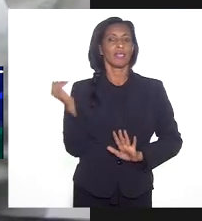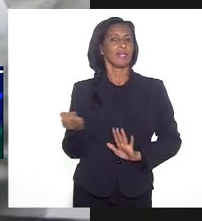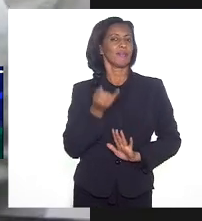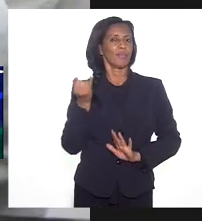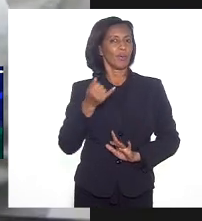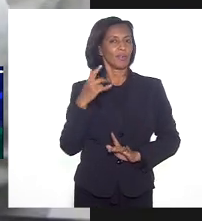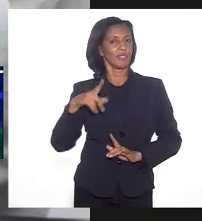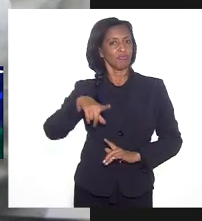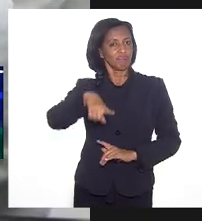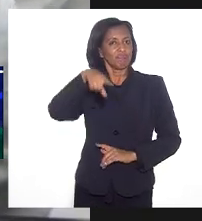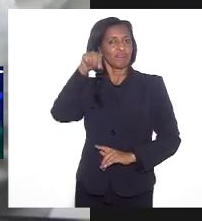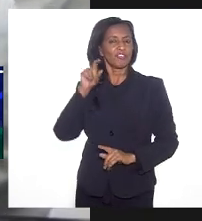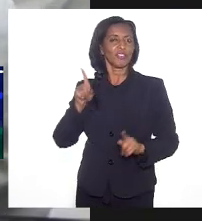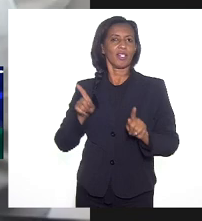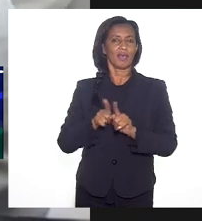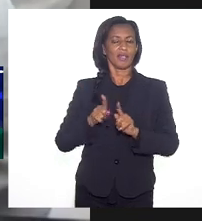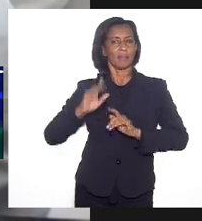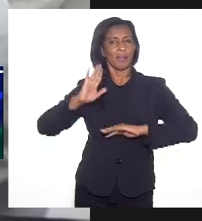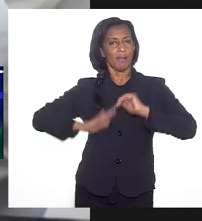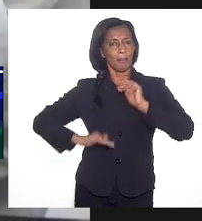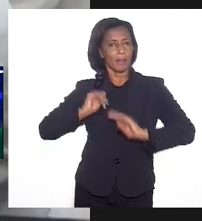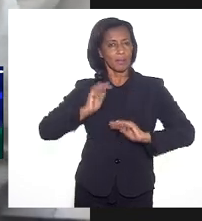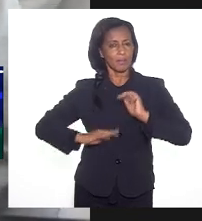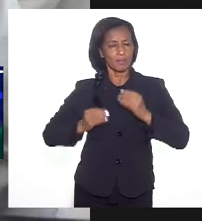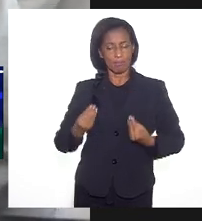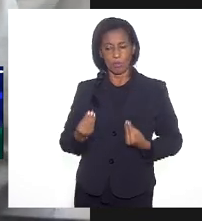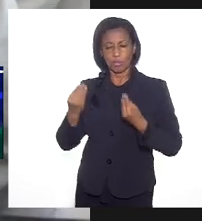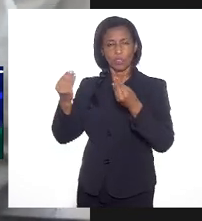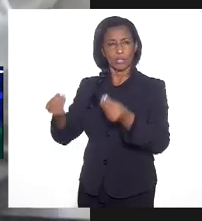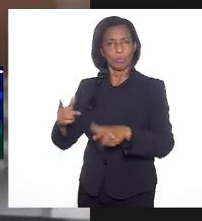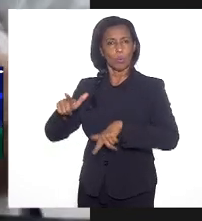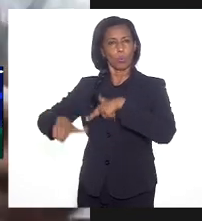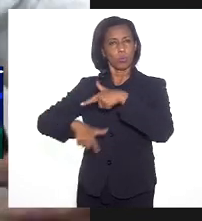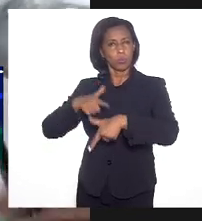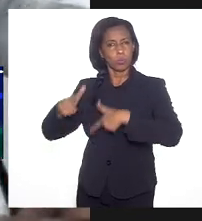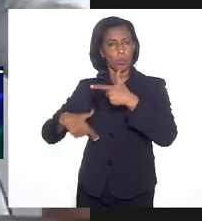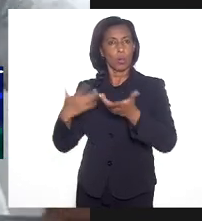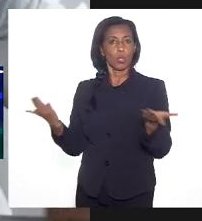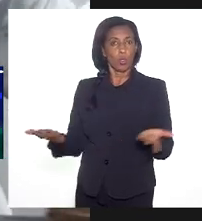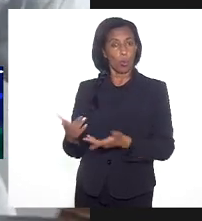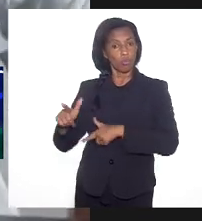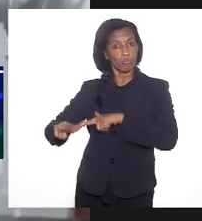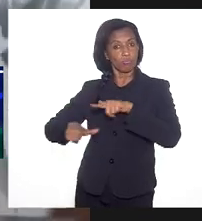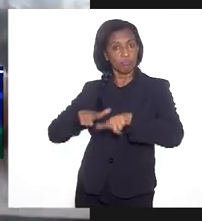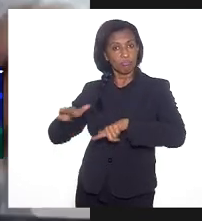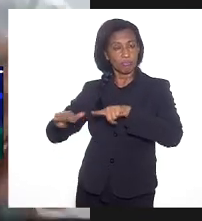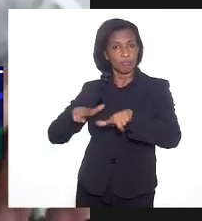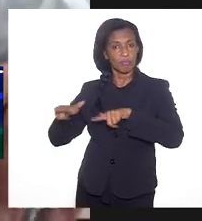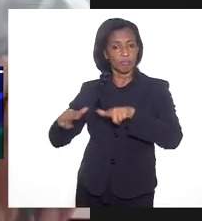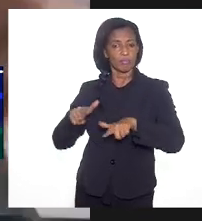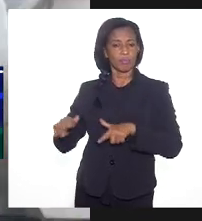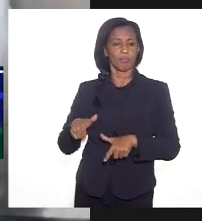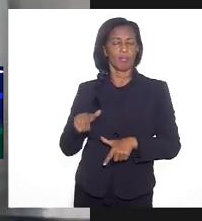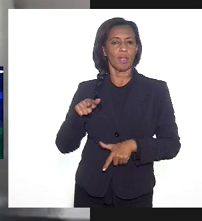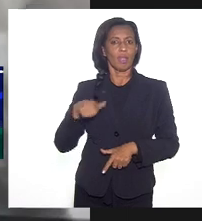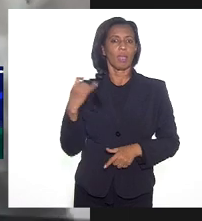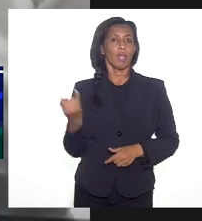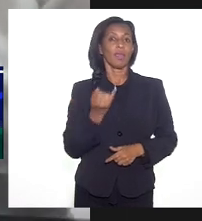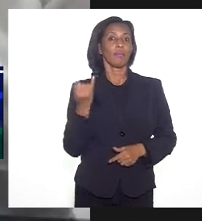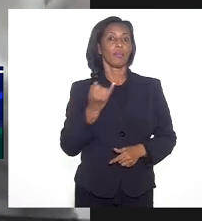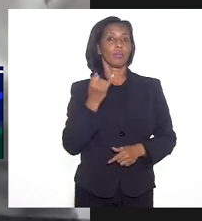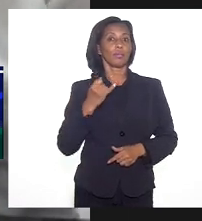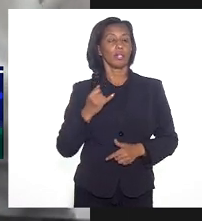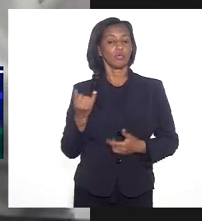destacar toda a capacitação que nós demos aos servidores que hoje ocupam né o a importante